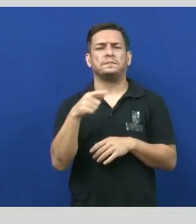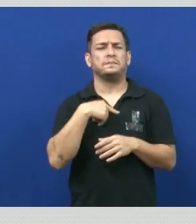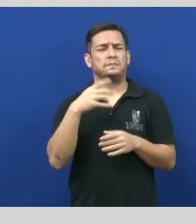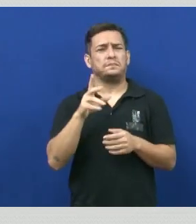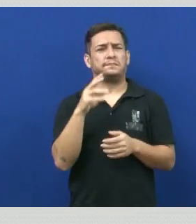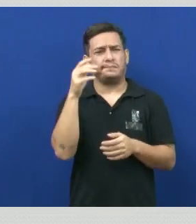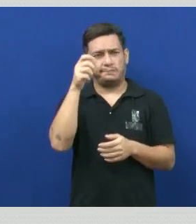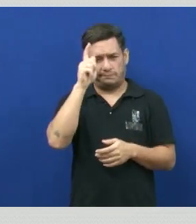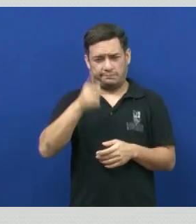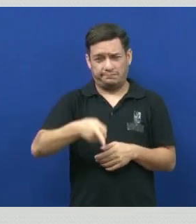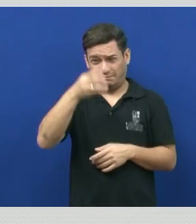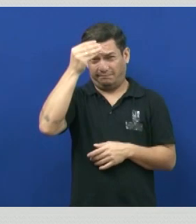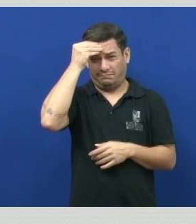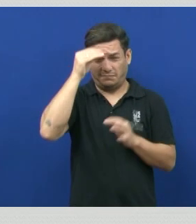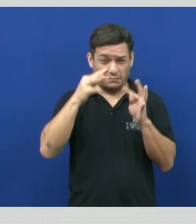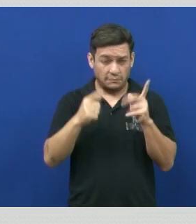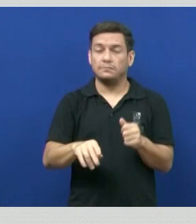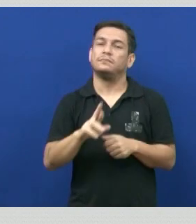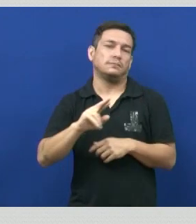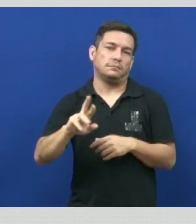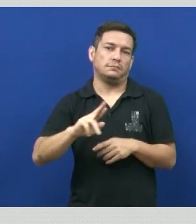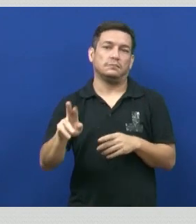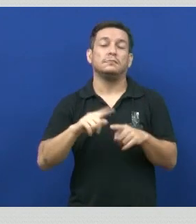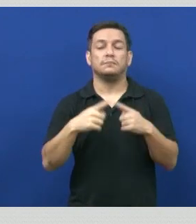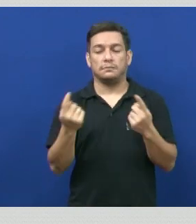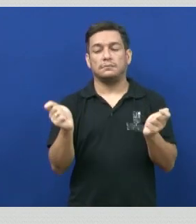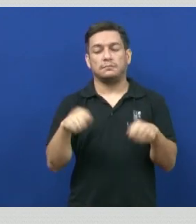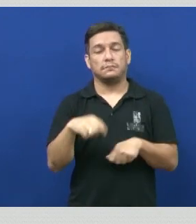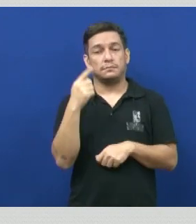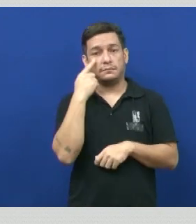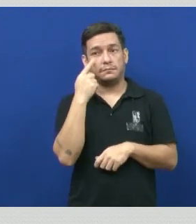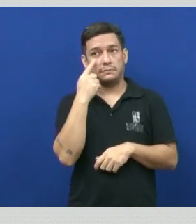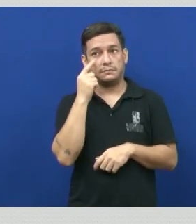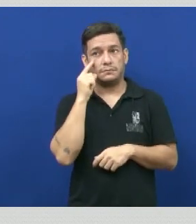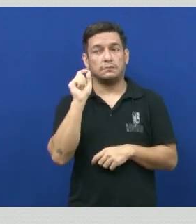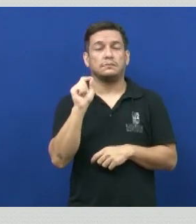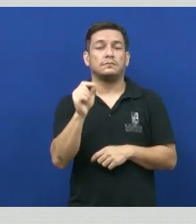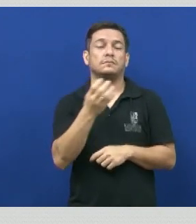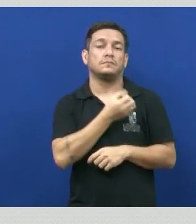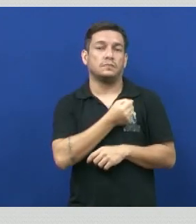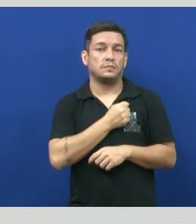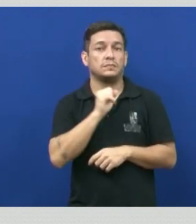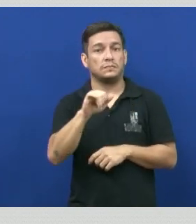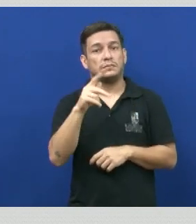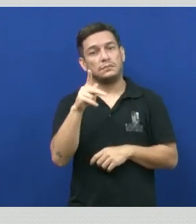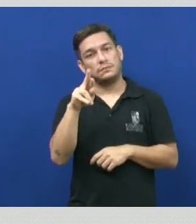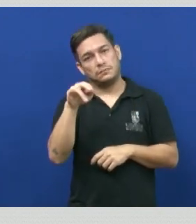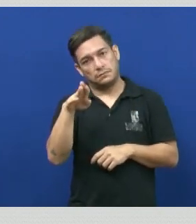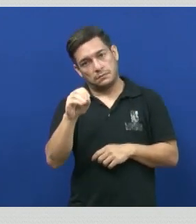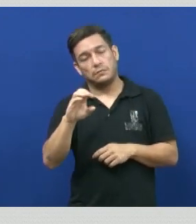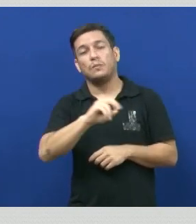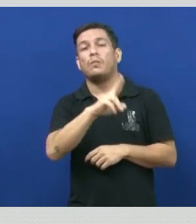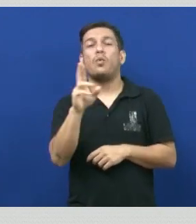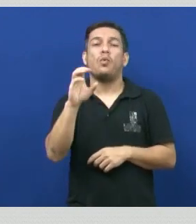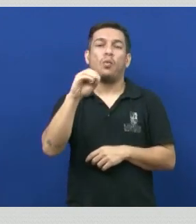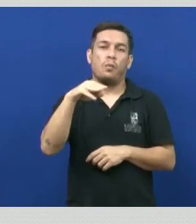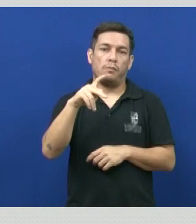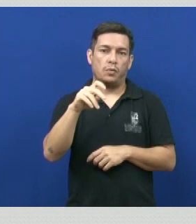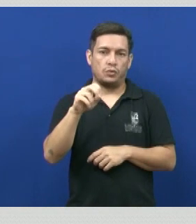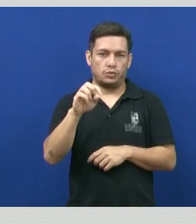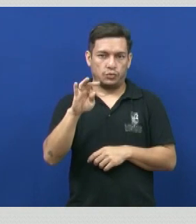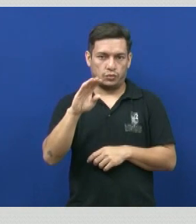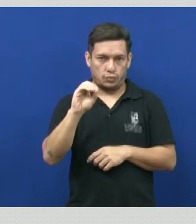a decorar tudo isso? Não, mas a gente pode verificar o número se ele é primo ou se ele é composto, tá